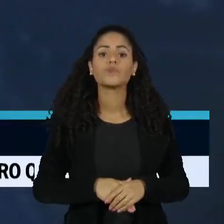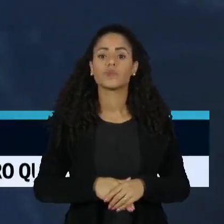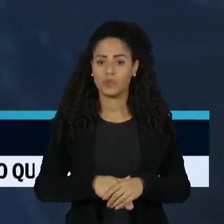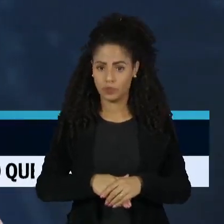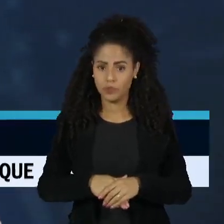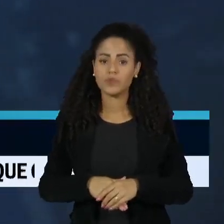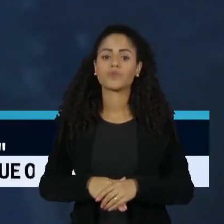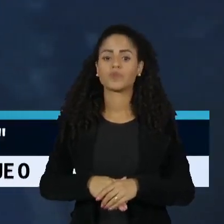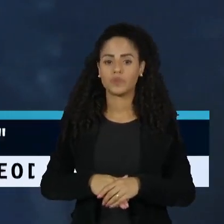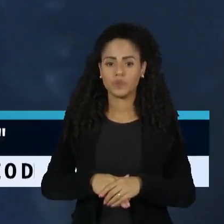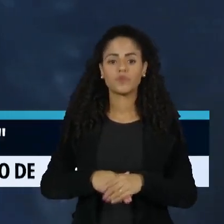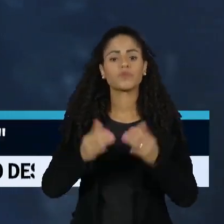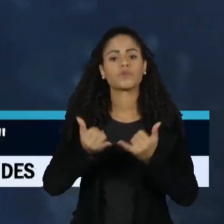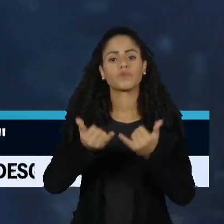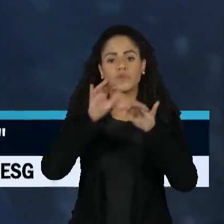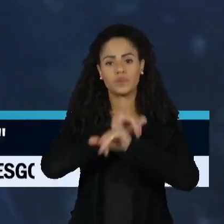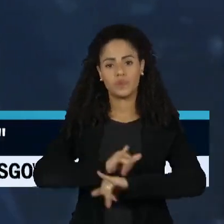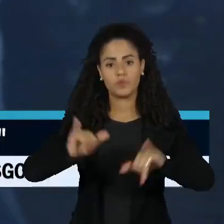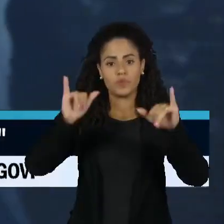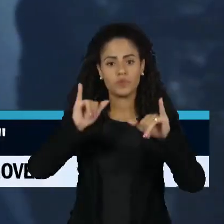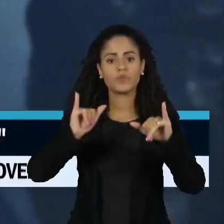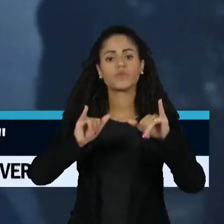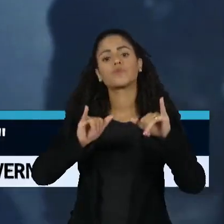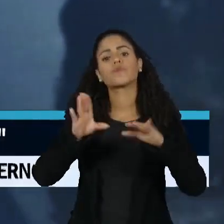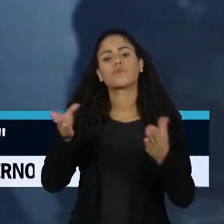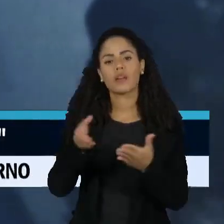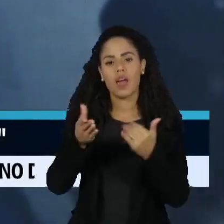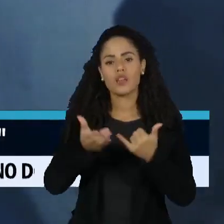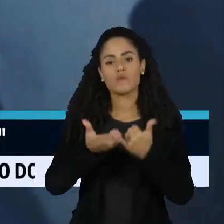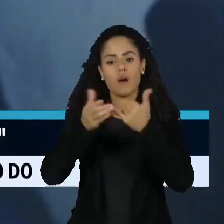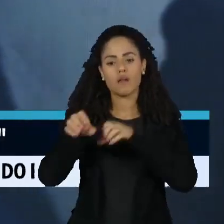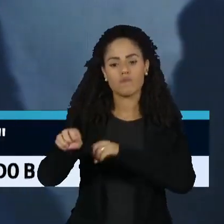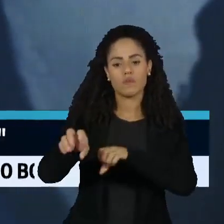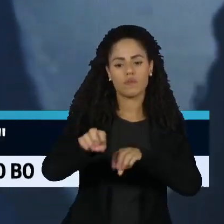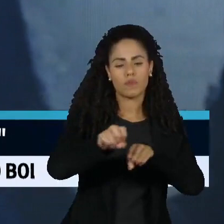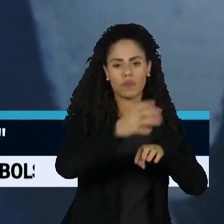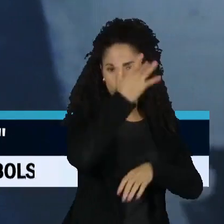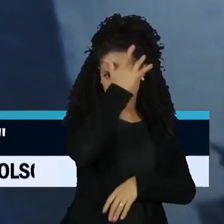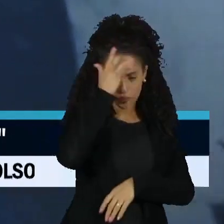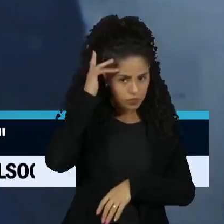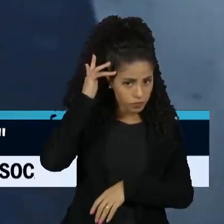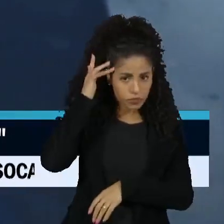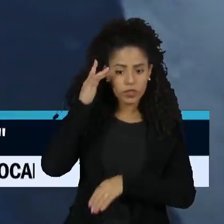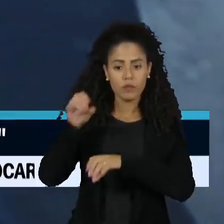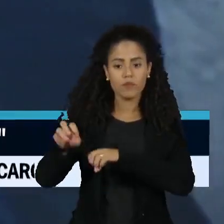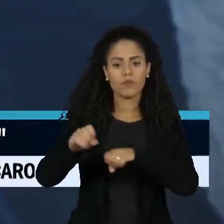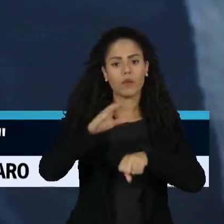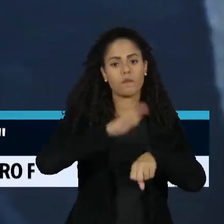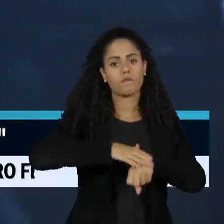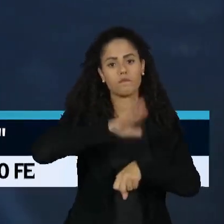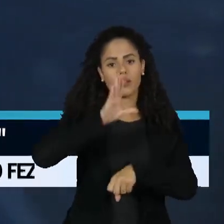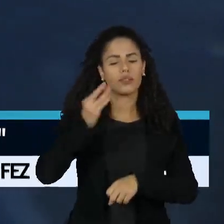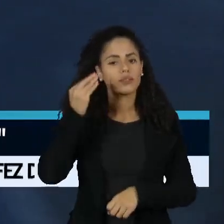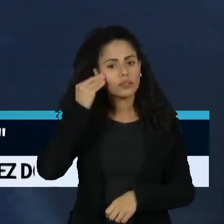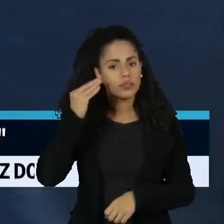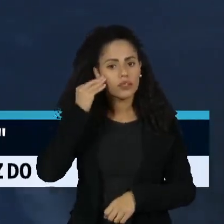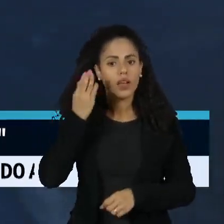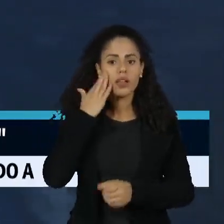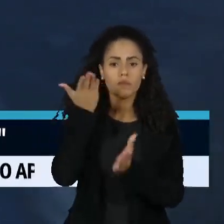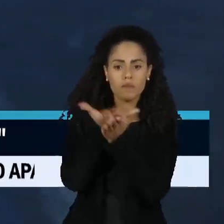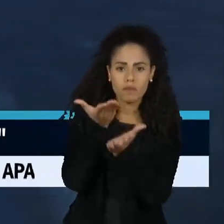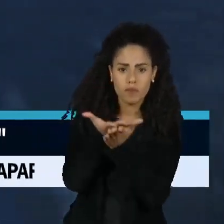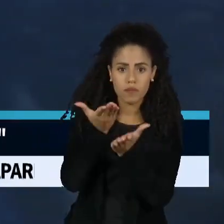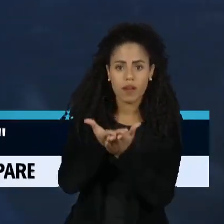Tesouro Nacional divulgou a ampliação do programa Tesouro Educa Mais, um título público criado com o intuito de subsidiar os estudos